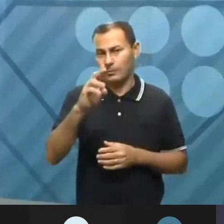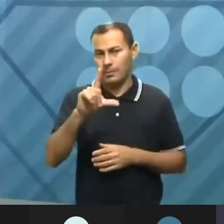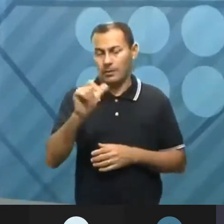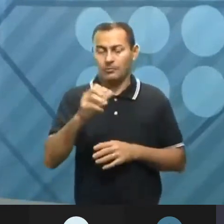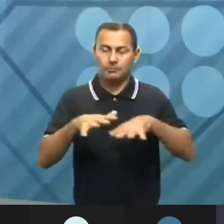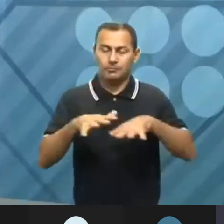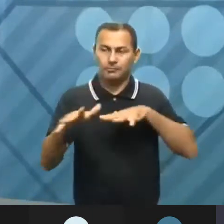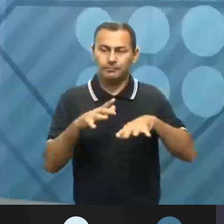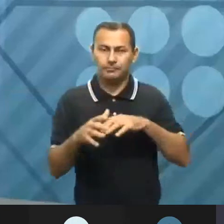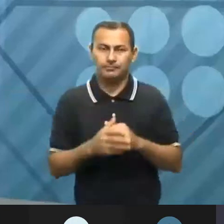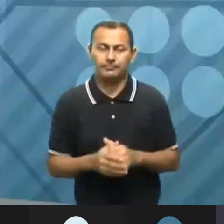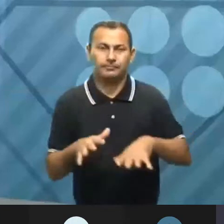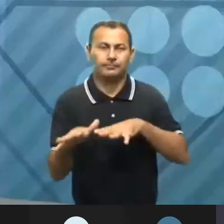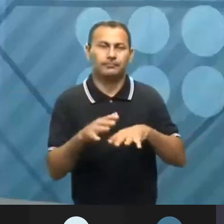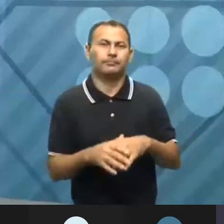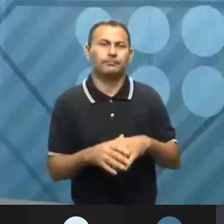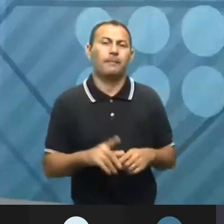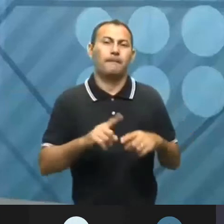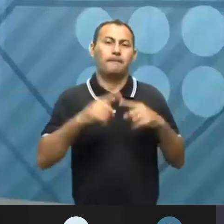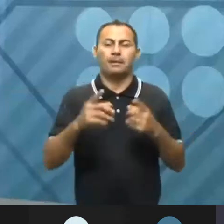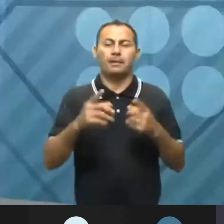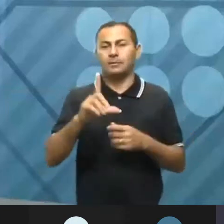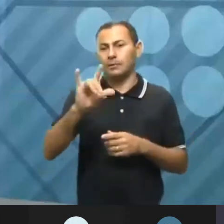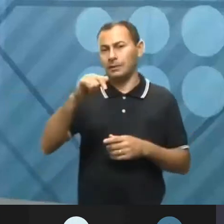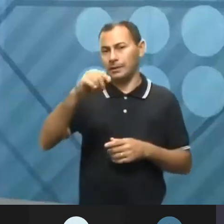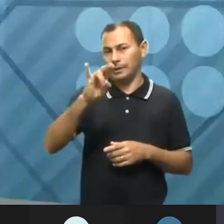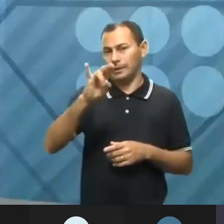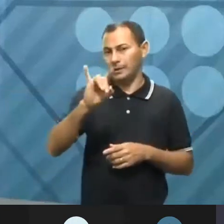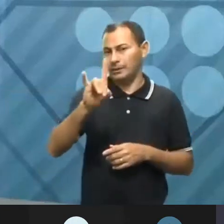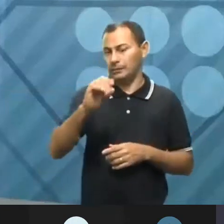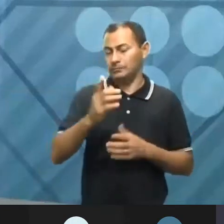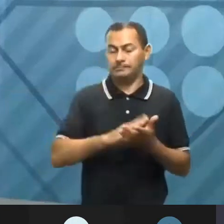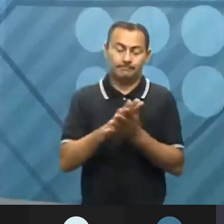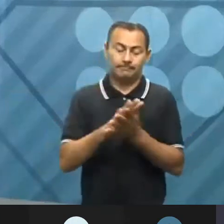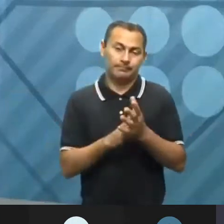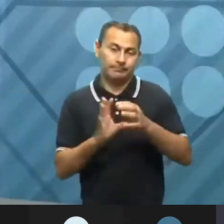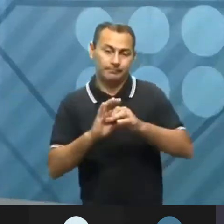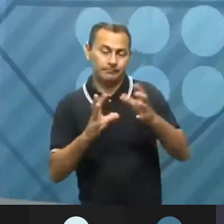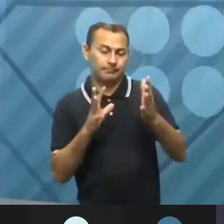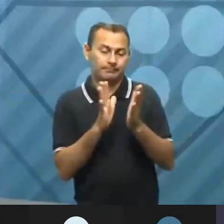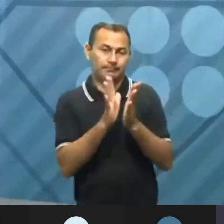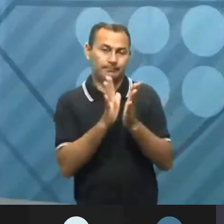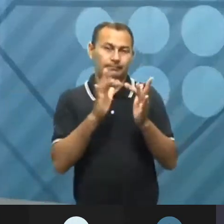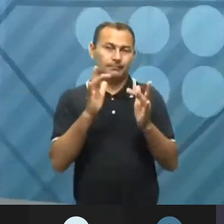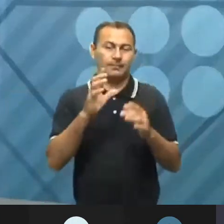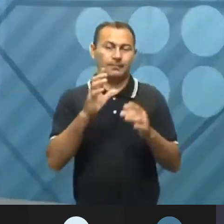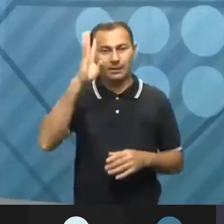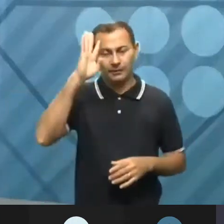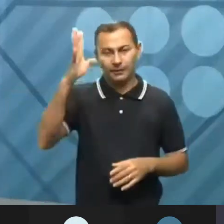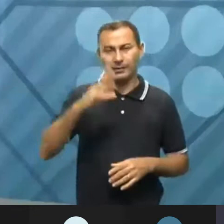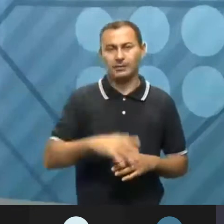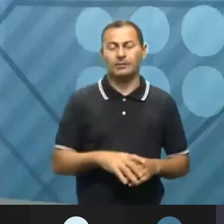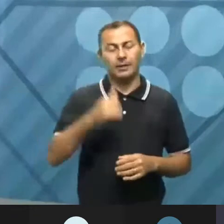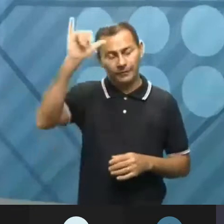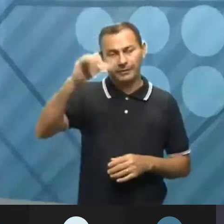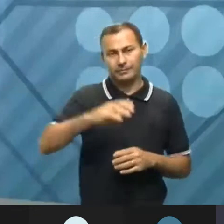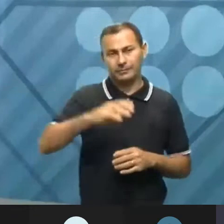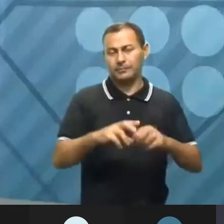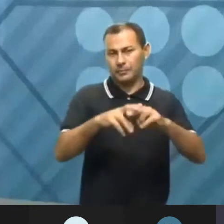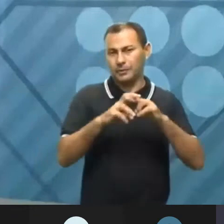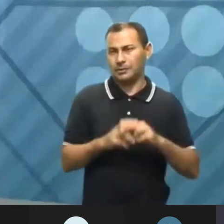se movimenta, elas se movimentam, mas o líquido não permite que uma encoste na outra, tá? Então, evita o atrito entre